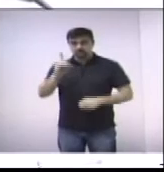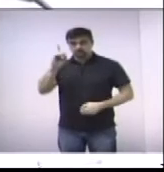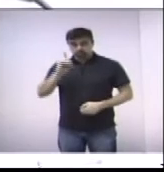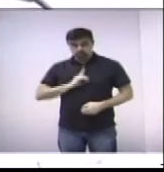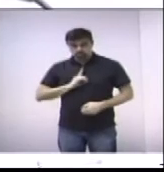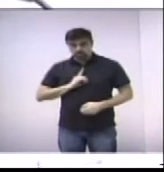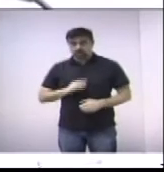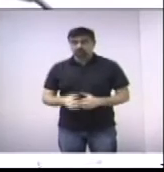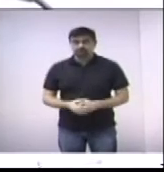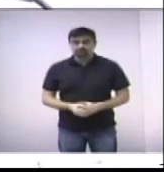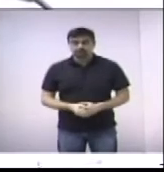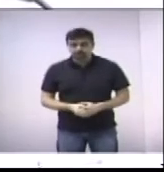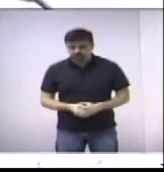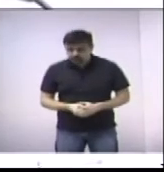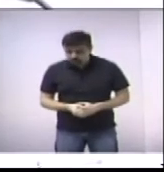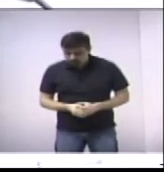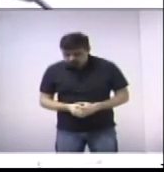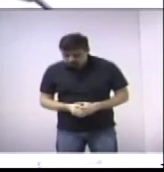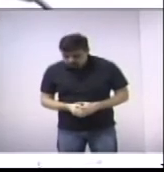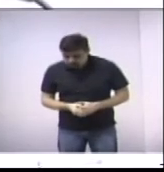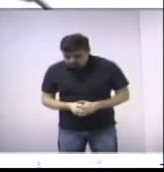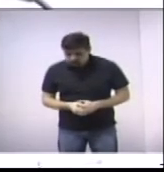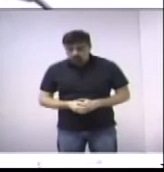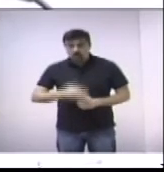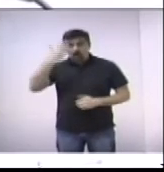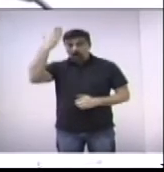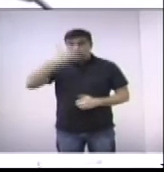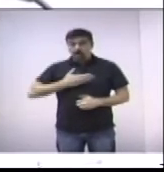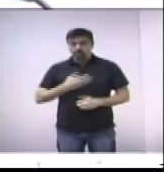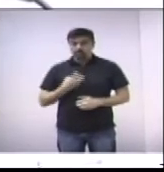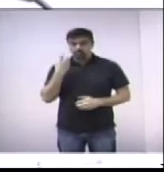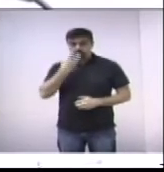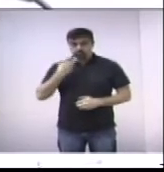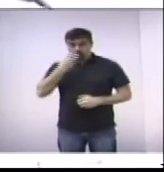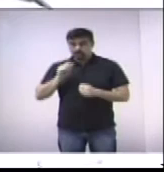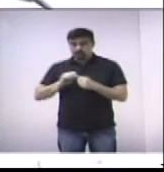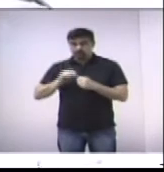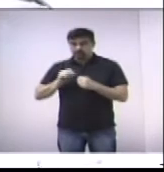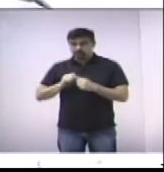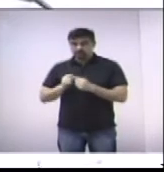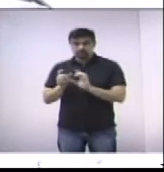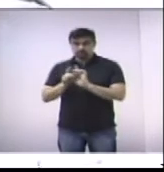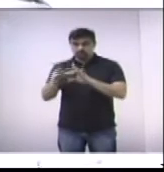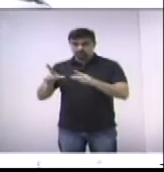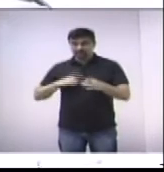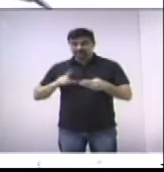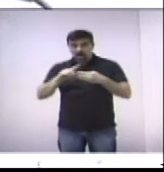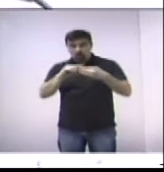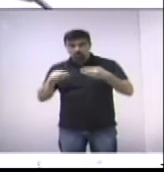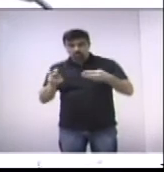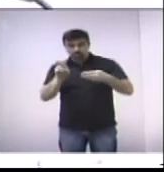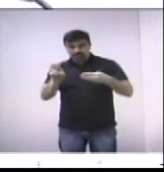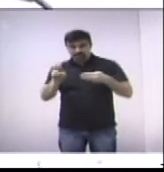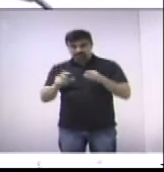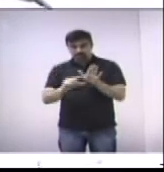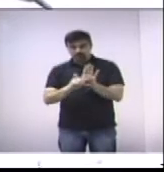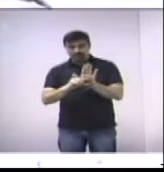direito e de fato que prescinde da produção de prova oral para sua solução. Dispõe o artigo 5º, inciso